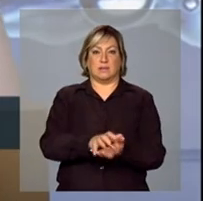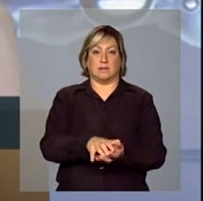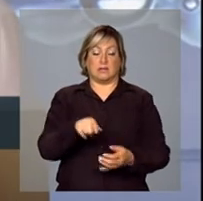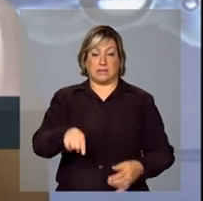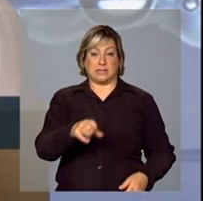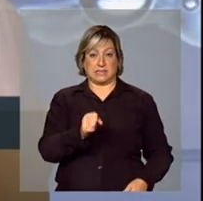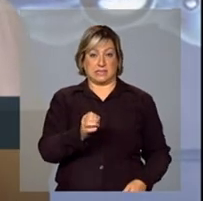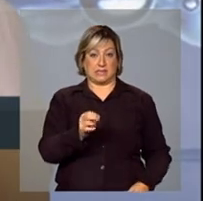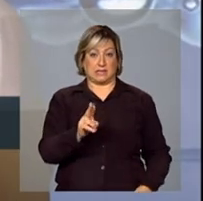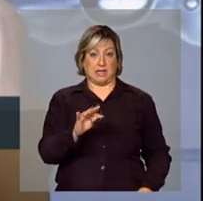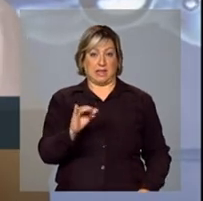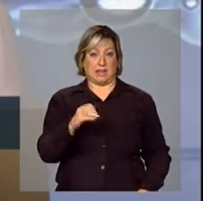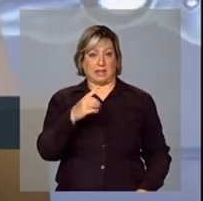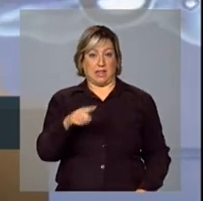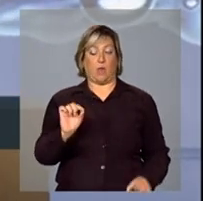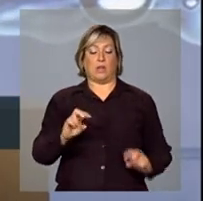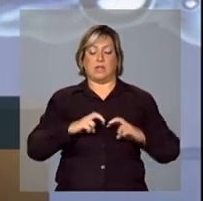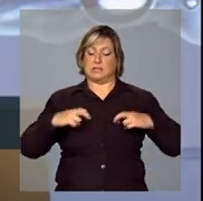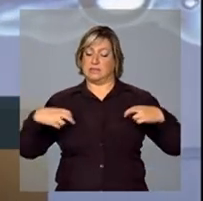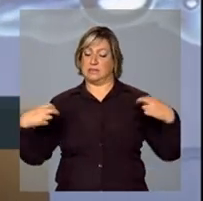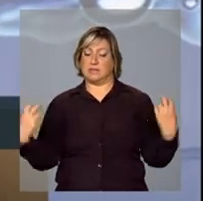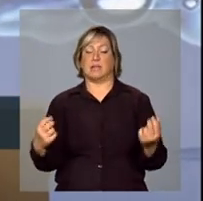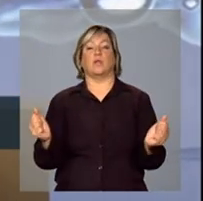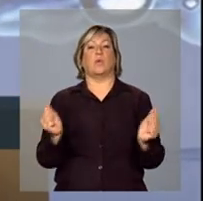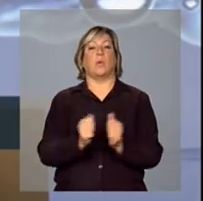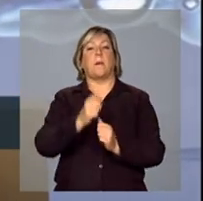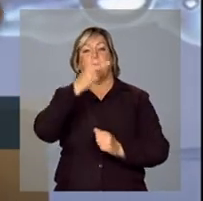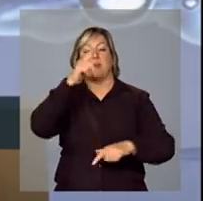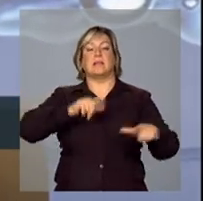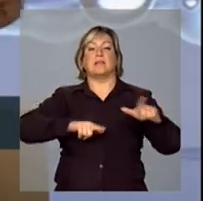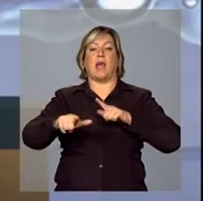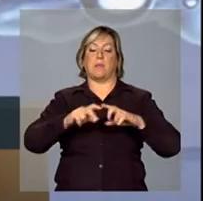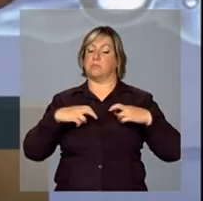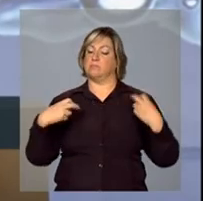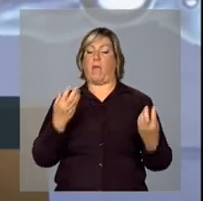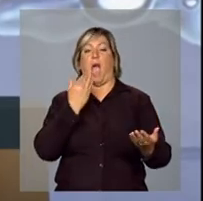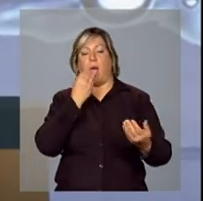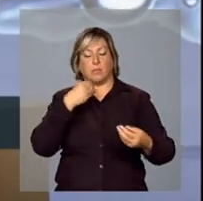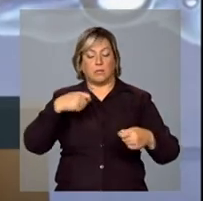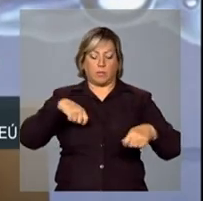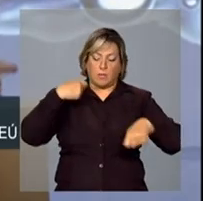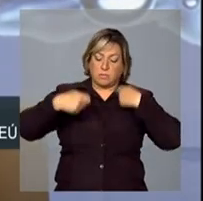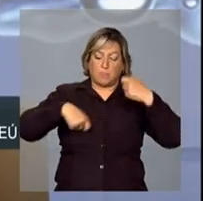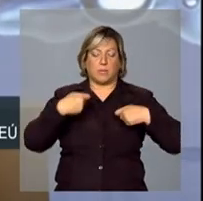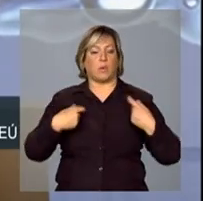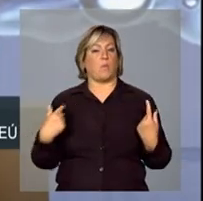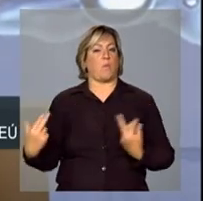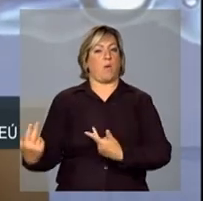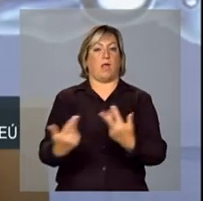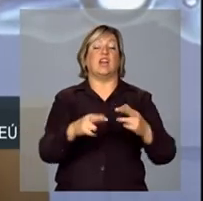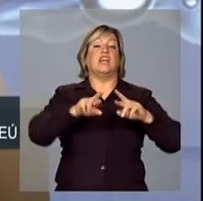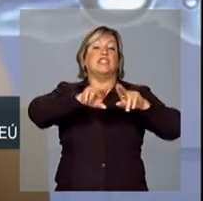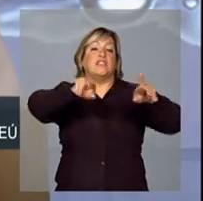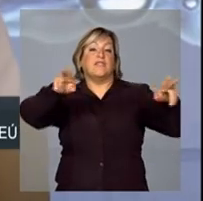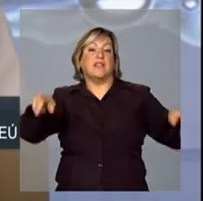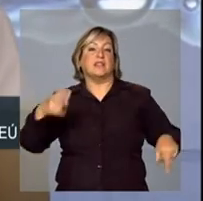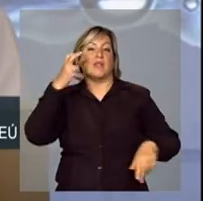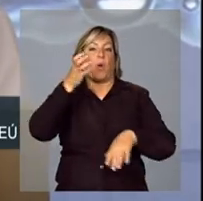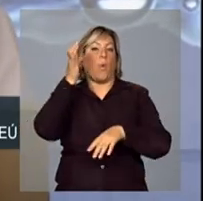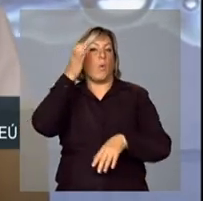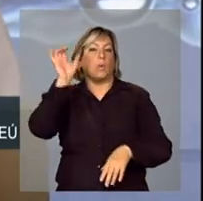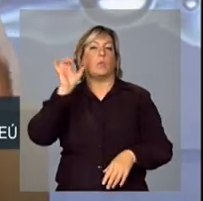à mesa com todos que com ele trabalha, diferente dos traços culturais de outras regiões que